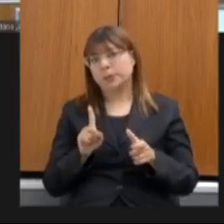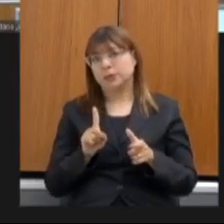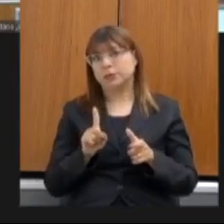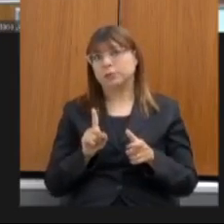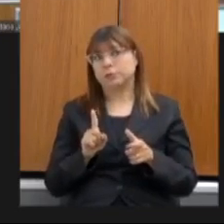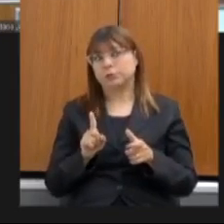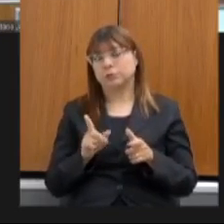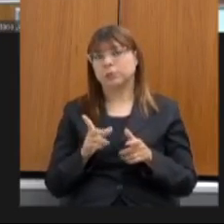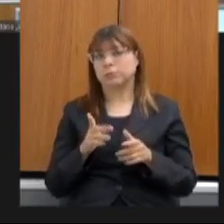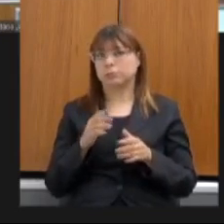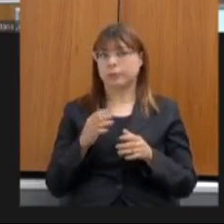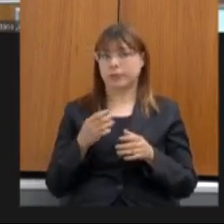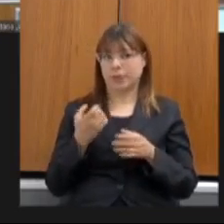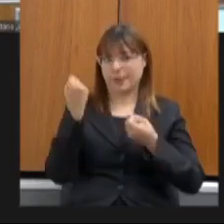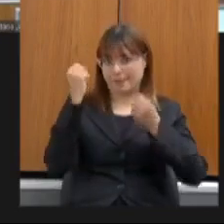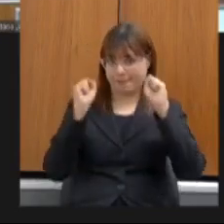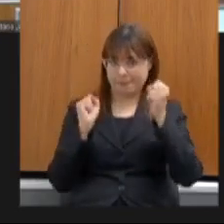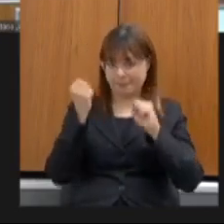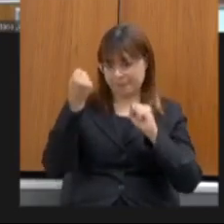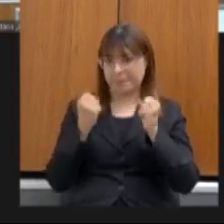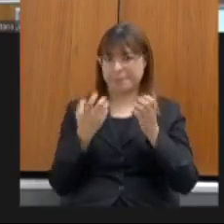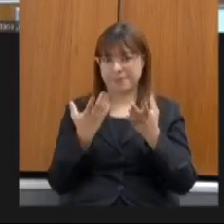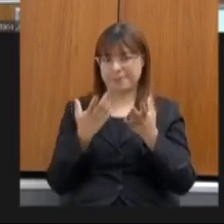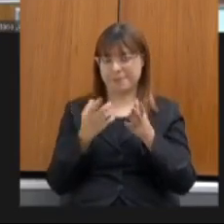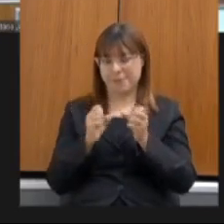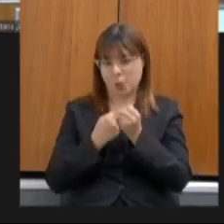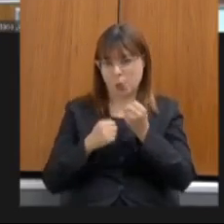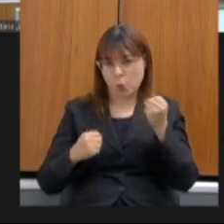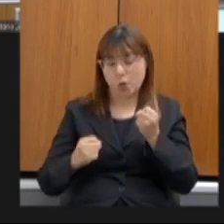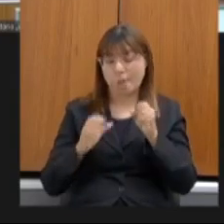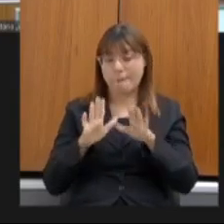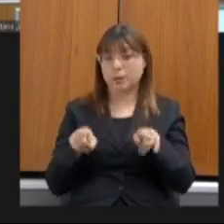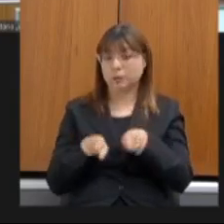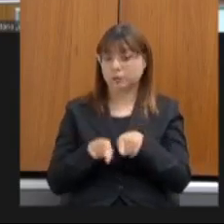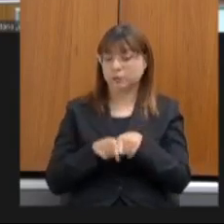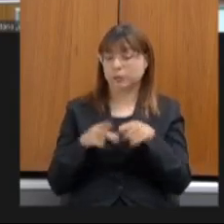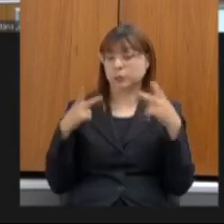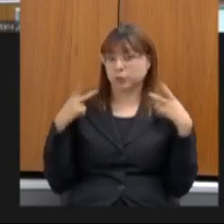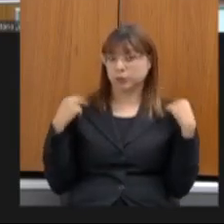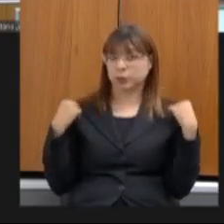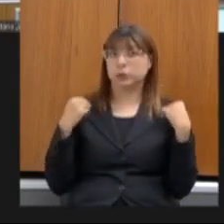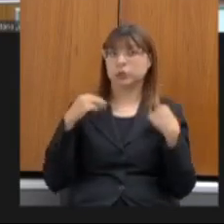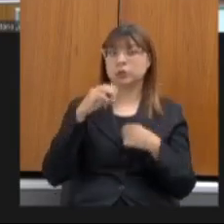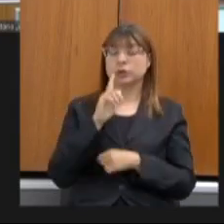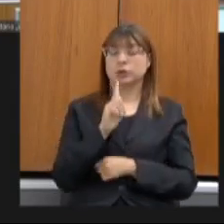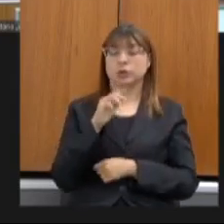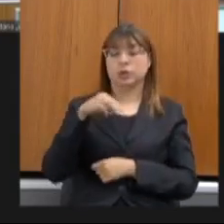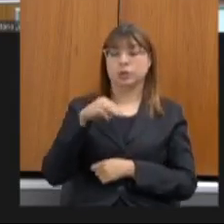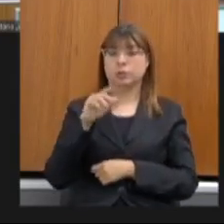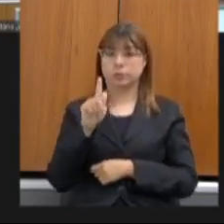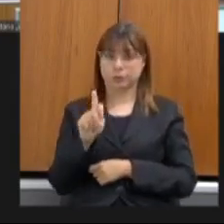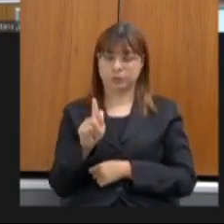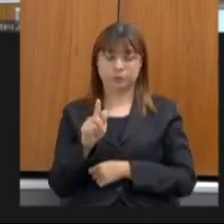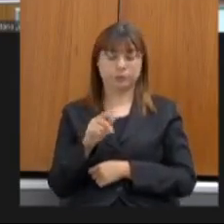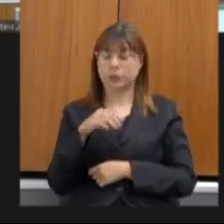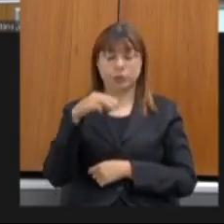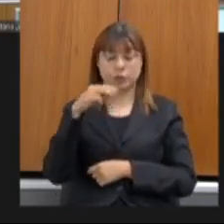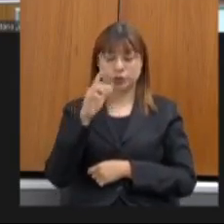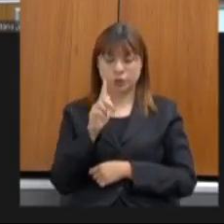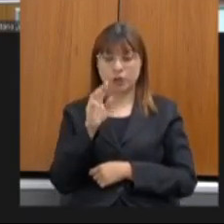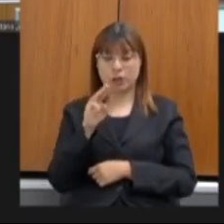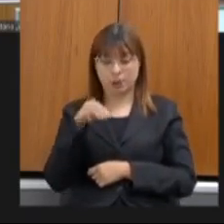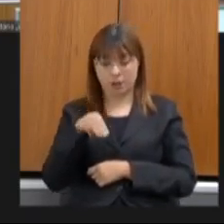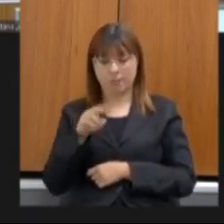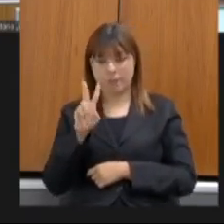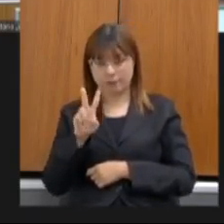concedê-los as grandes indústrias mas concedemos também aos motoristas e GNV que são trabalhadores e